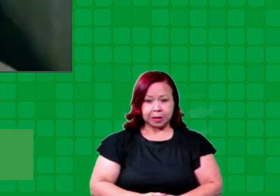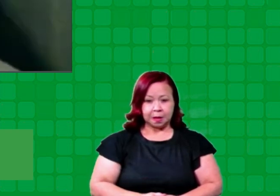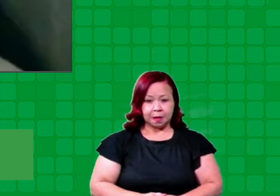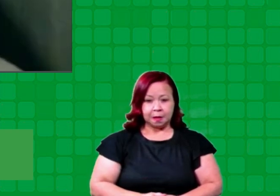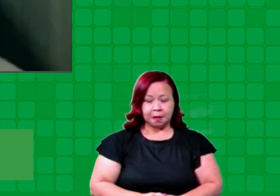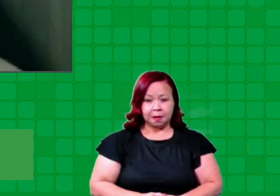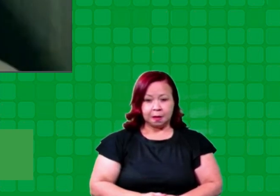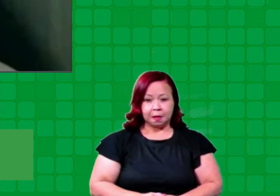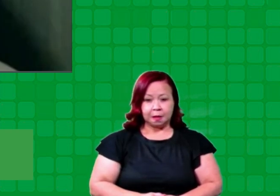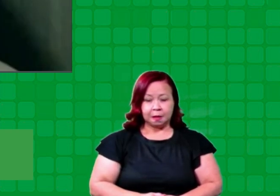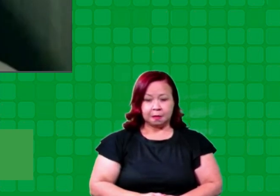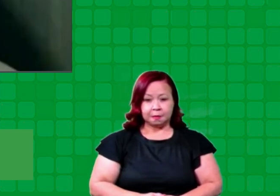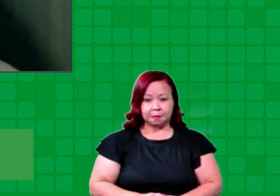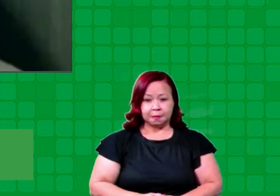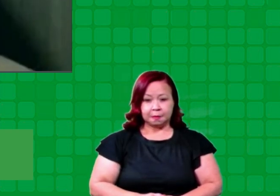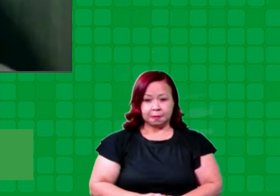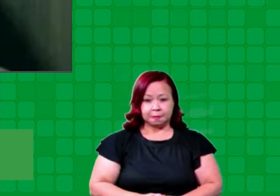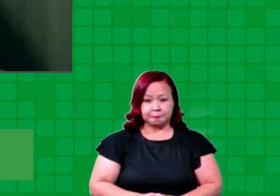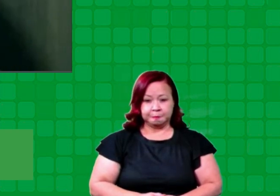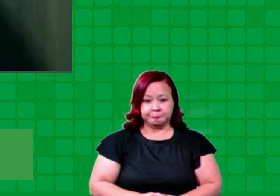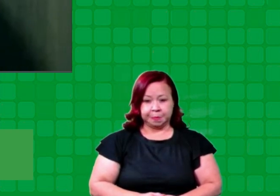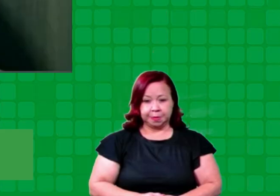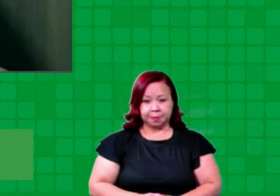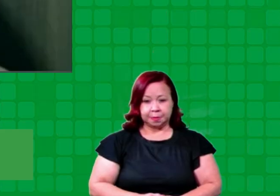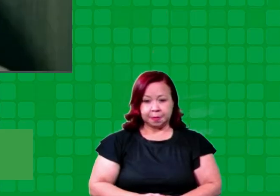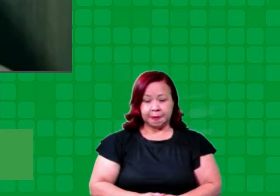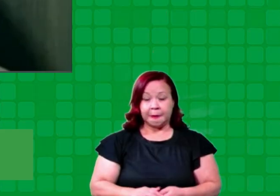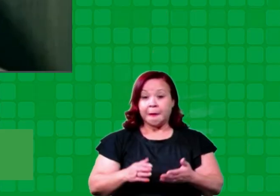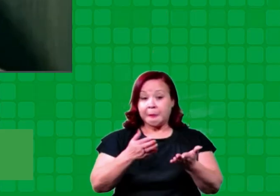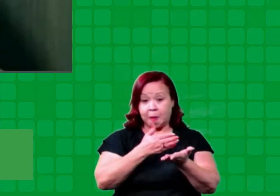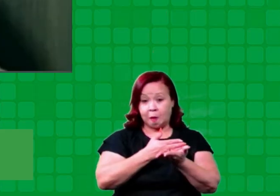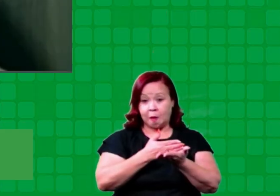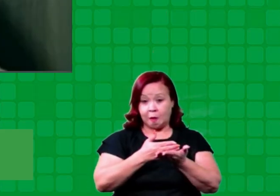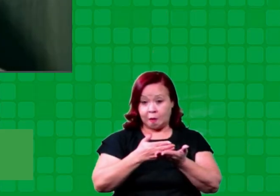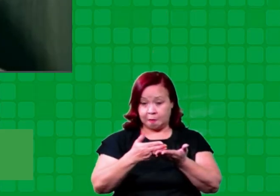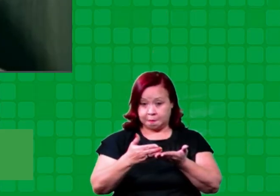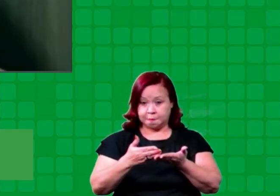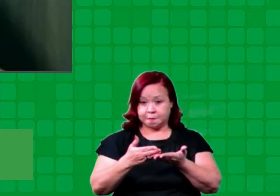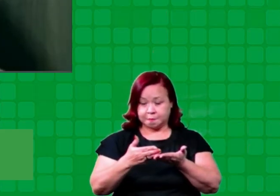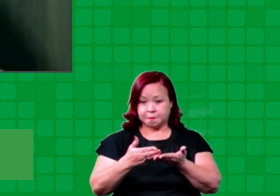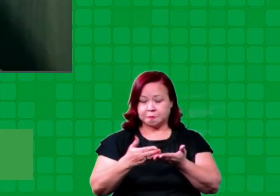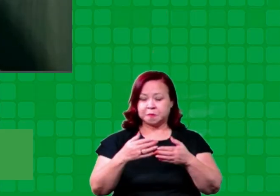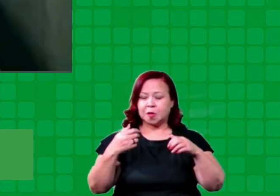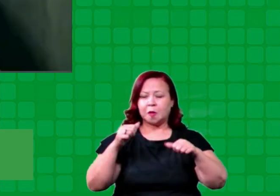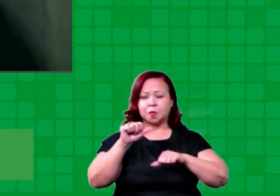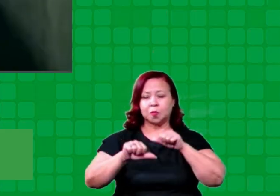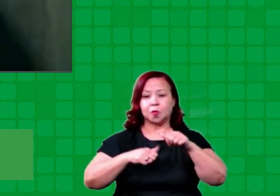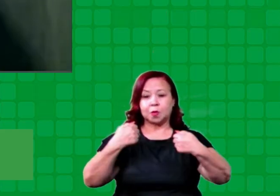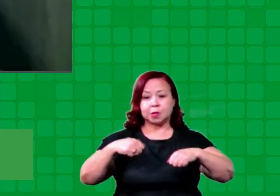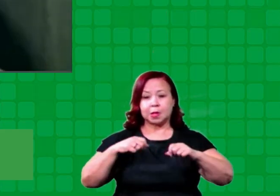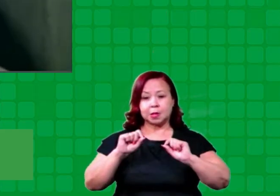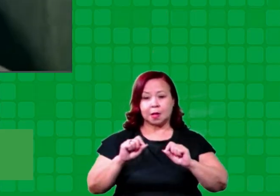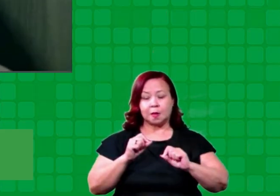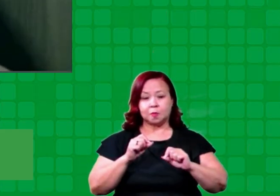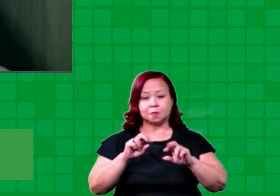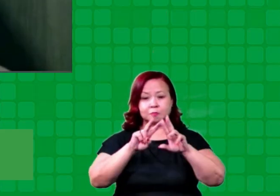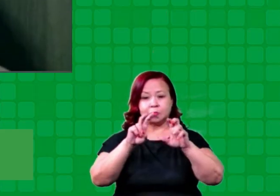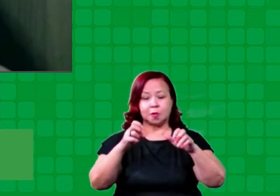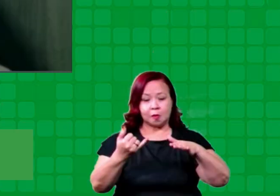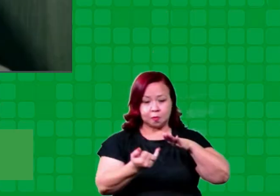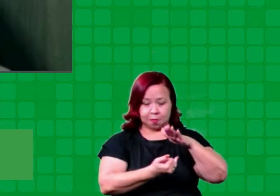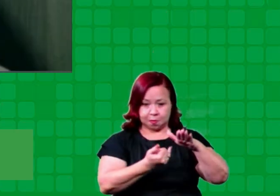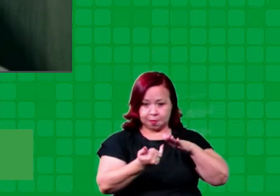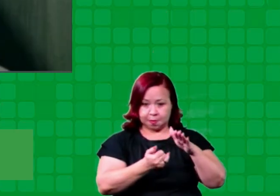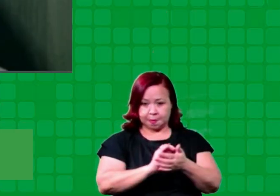Fechou. Então, a partir daí, tornou-se necessária essa questão da institucionalização.